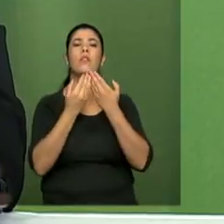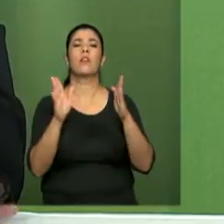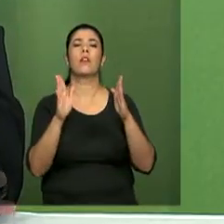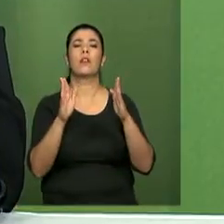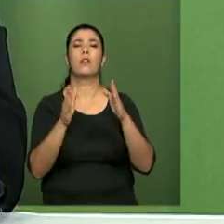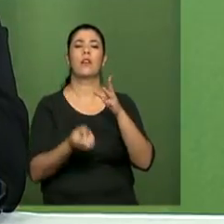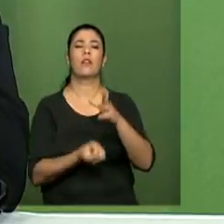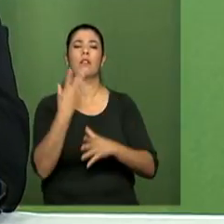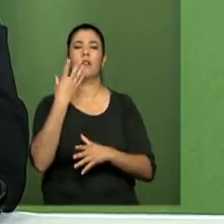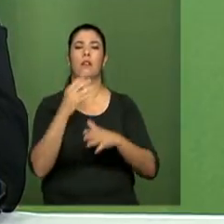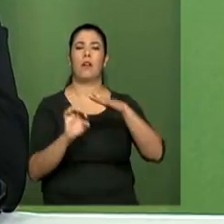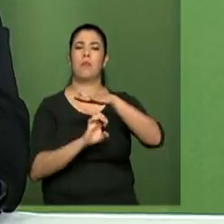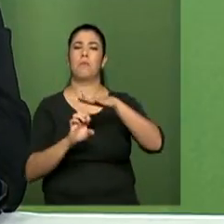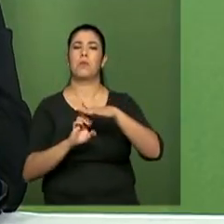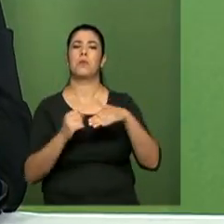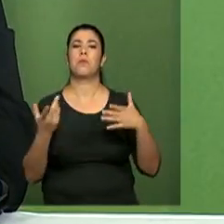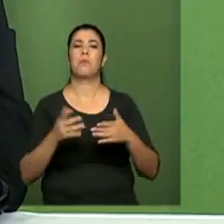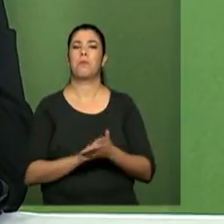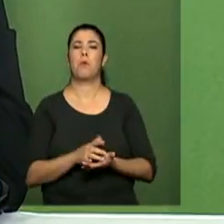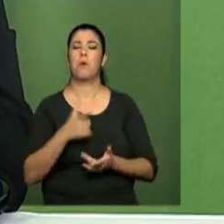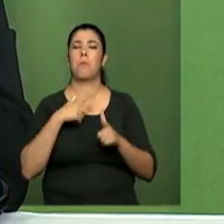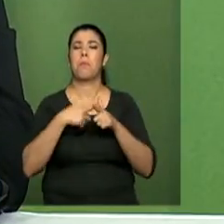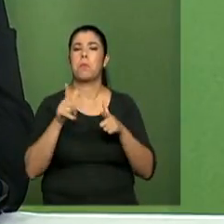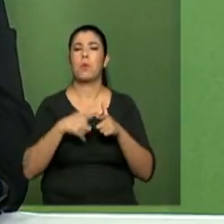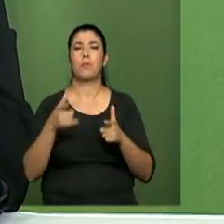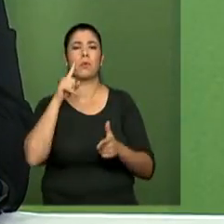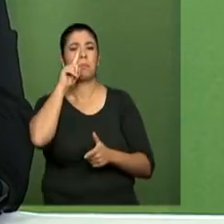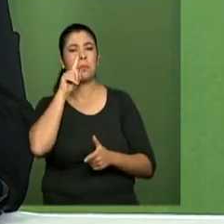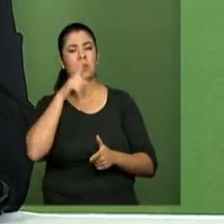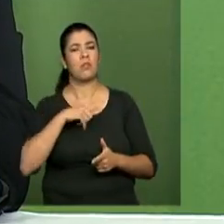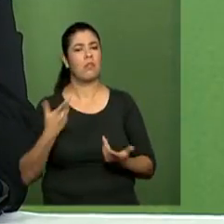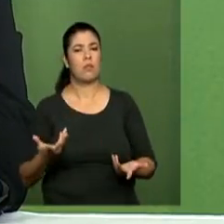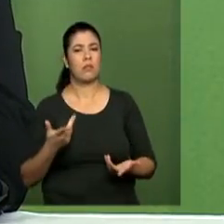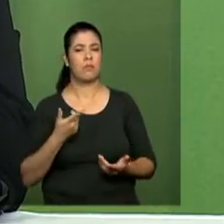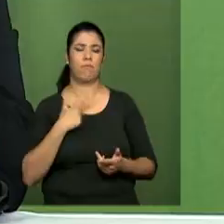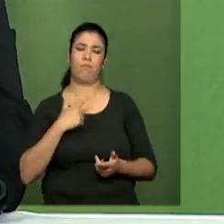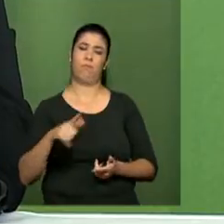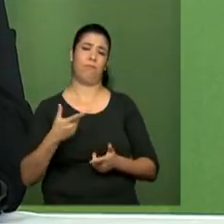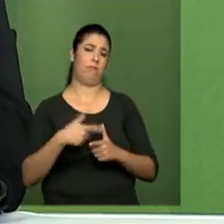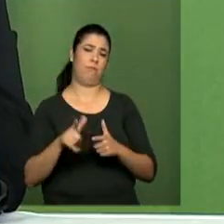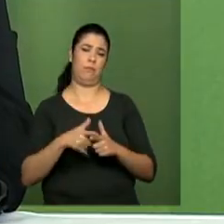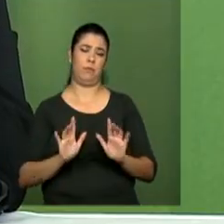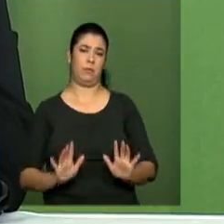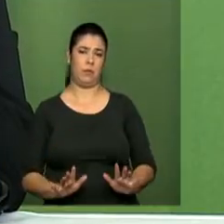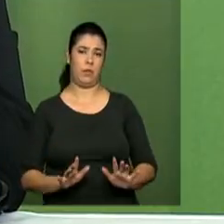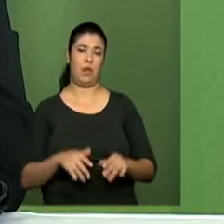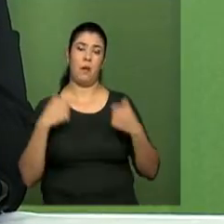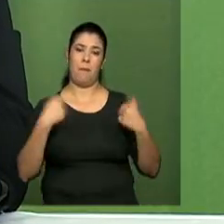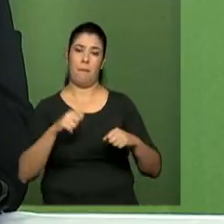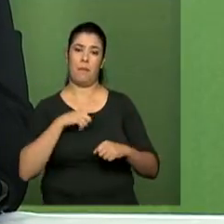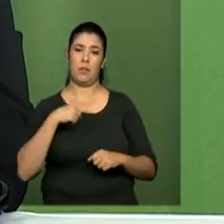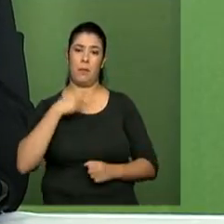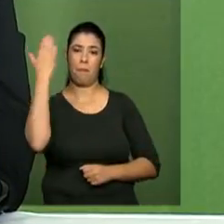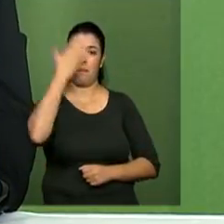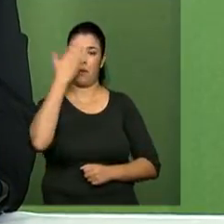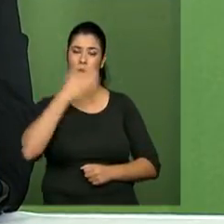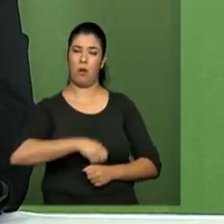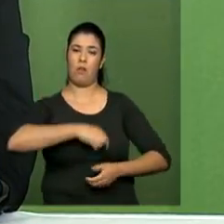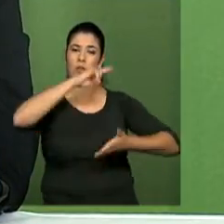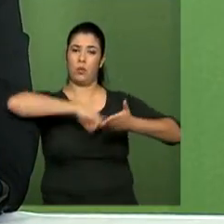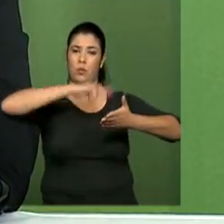tem nenhum sobre esses três campos então só que você tem que ter todas as certificações e eles vão fazer